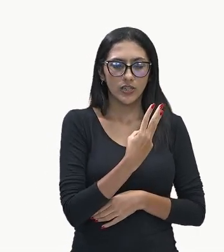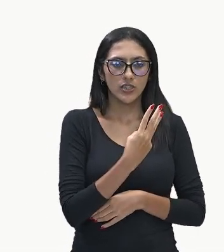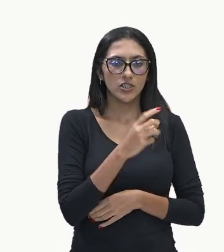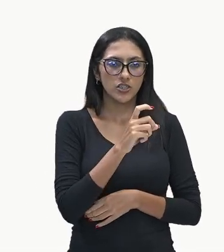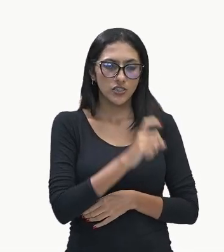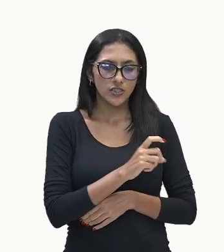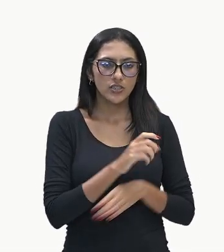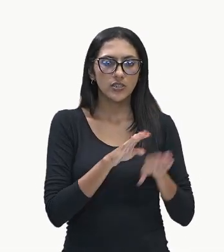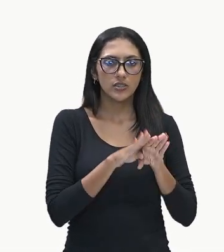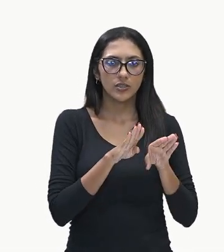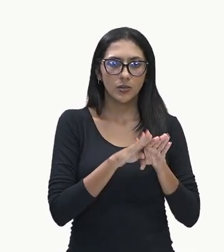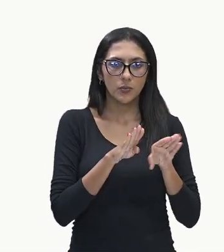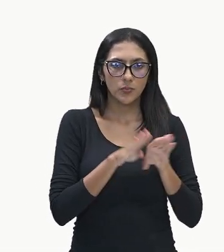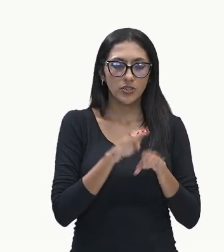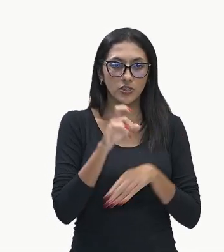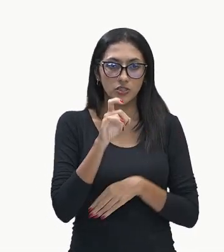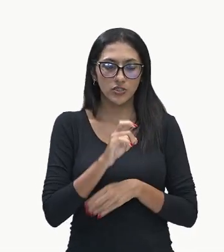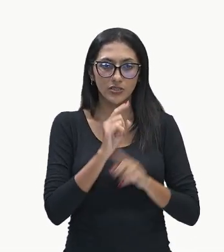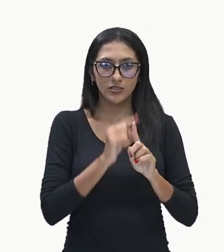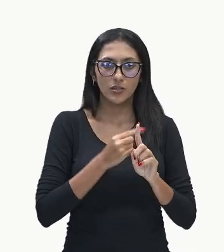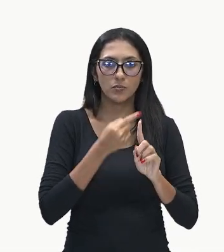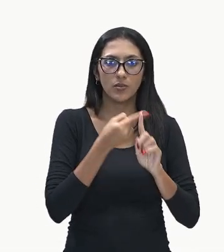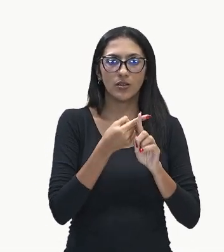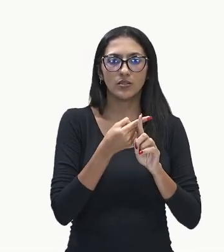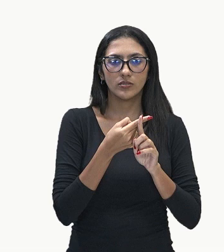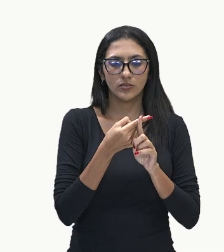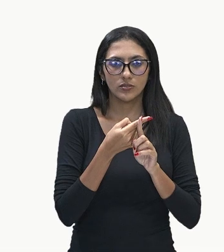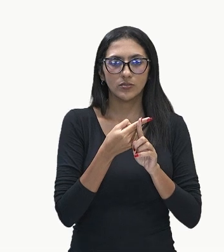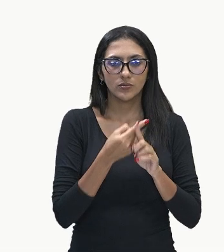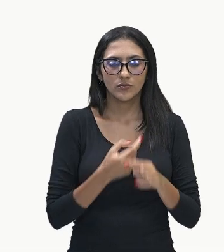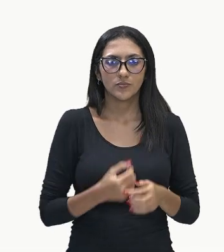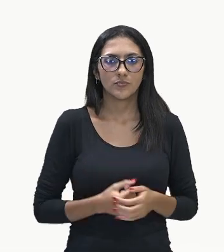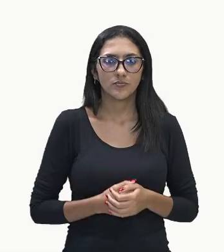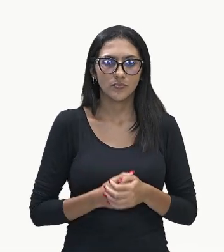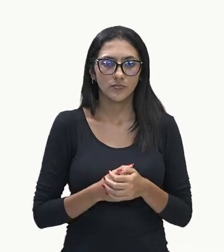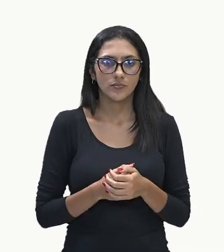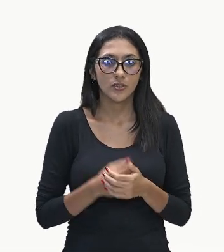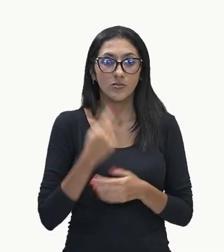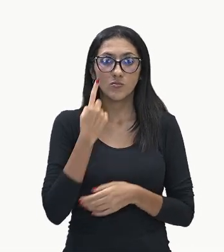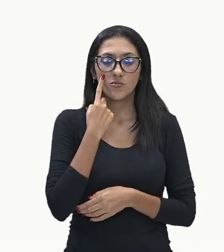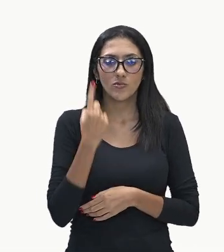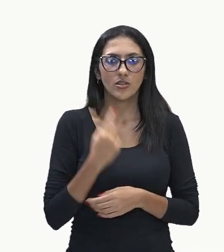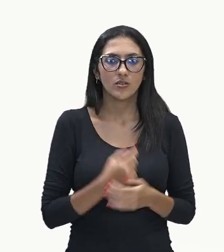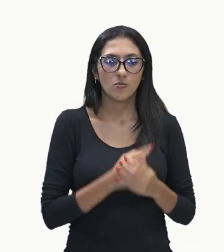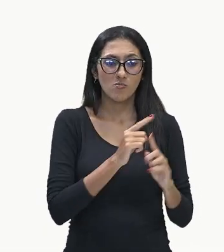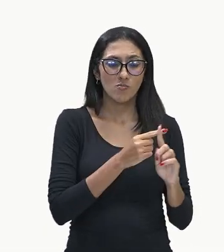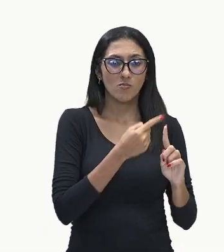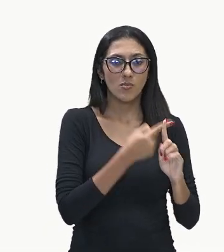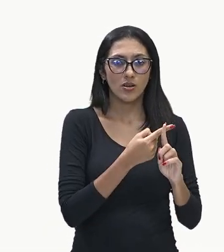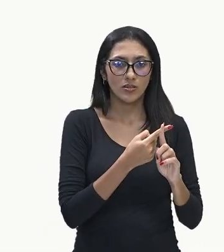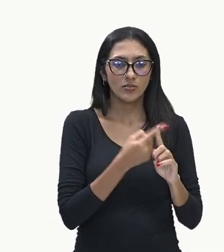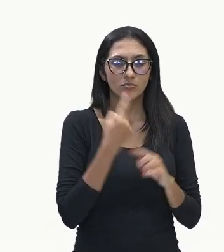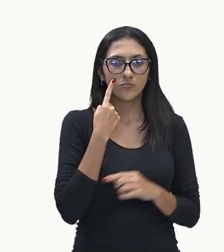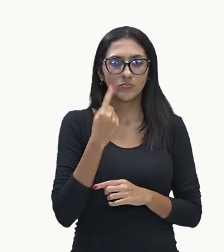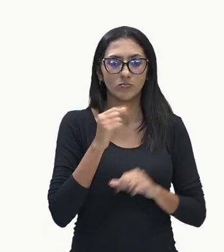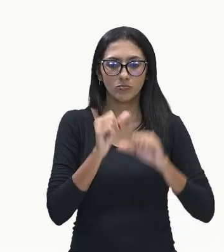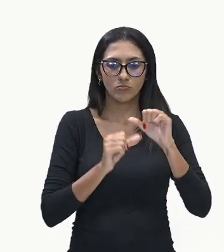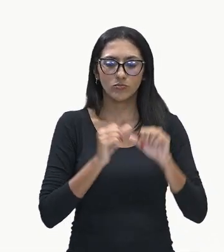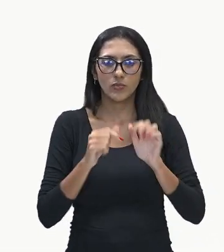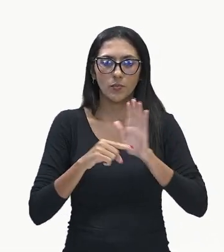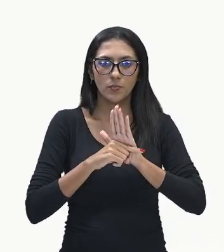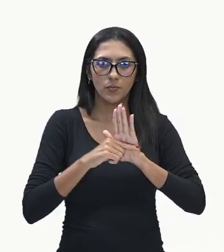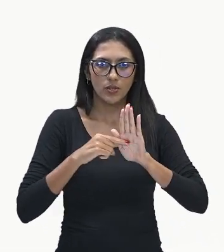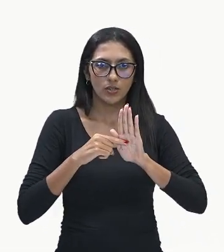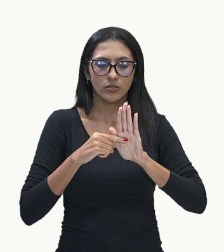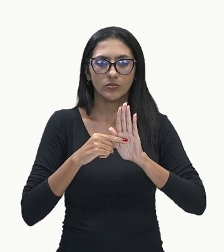ficar positivo. Mas o sinal do 3 é diferente do sinal do 2, então vai ficar